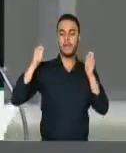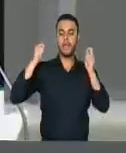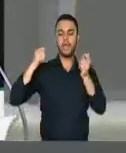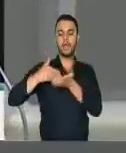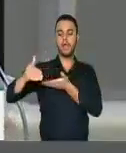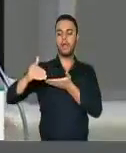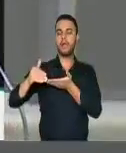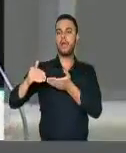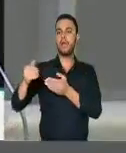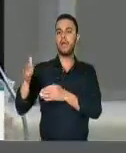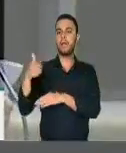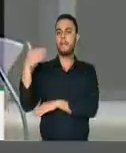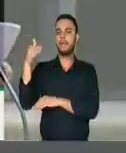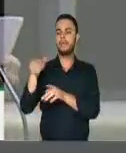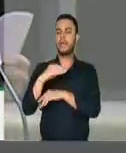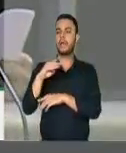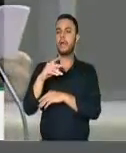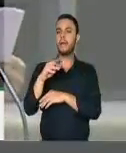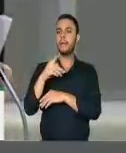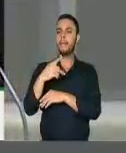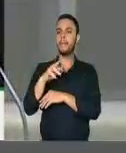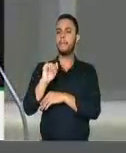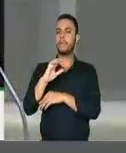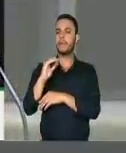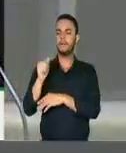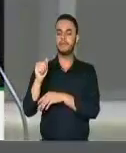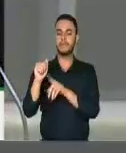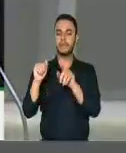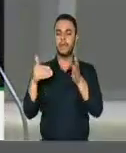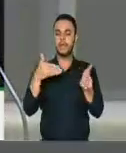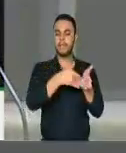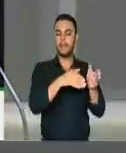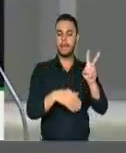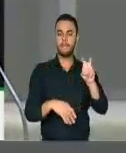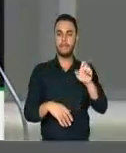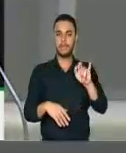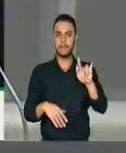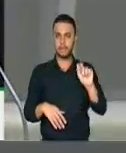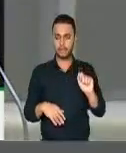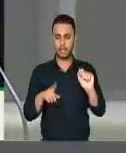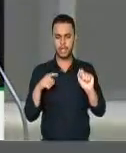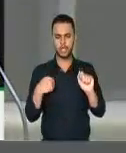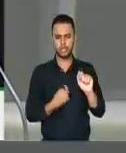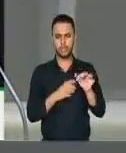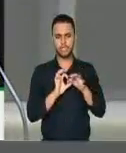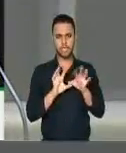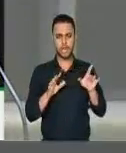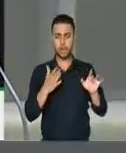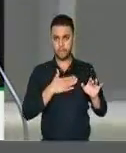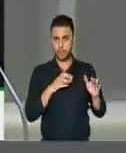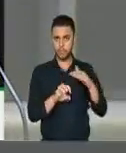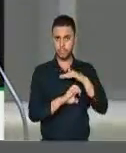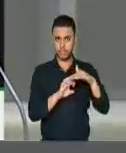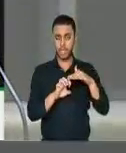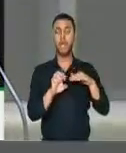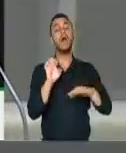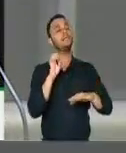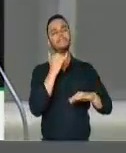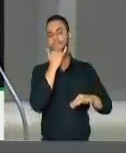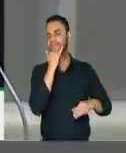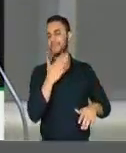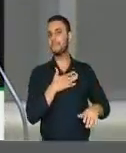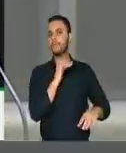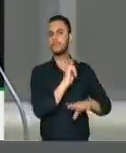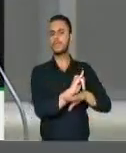11 horas, na Praça Veiga Cabral. Lançaremos oficialmente no meu estado do Amapá a campanha